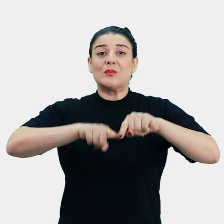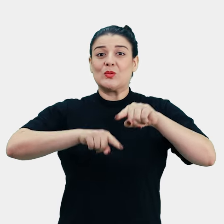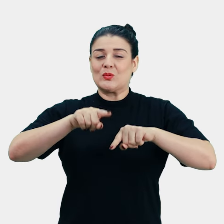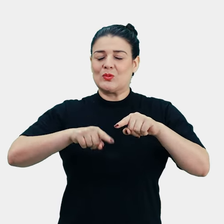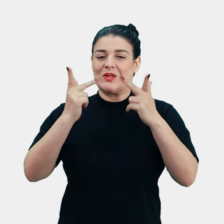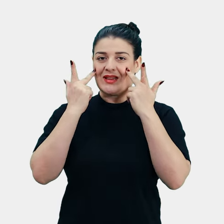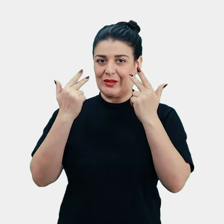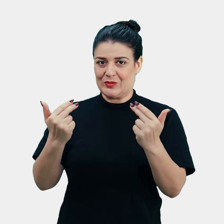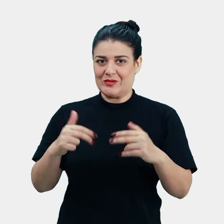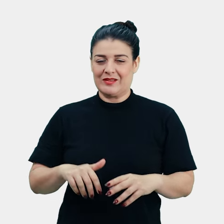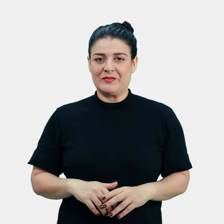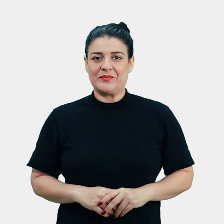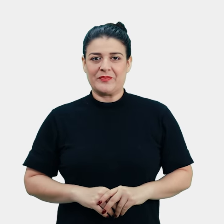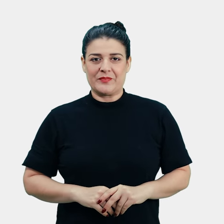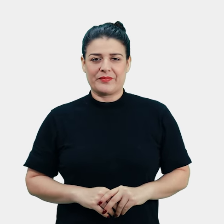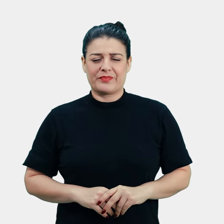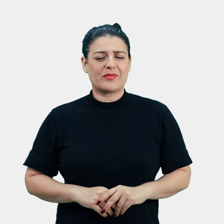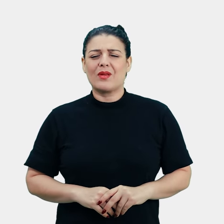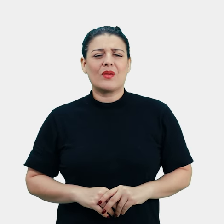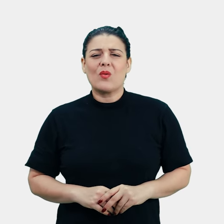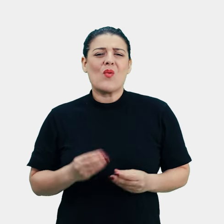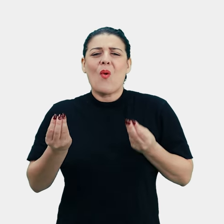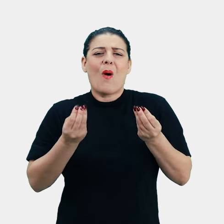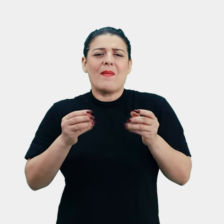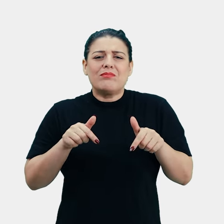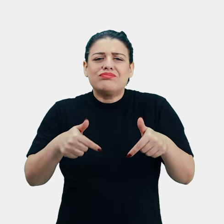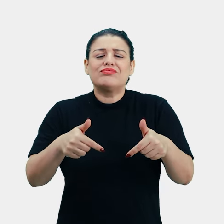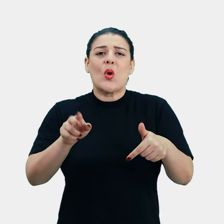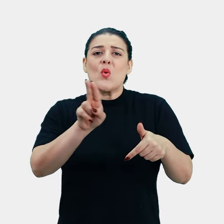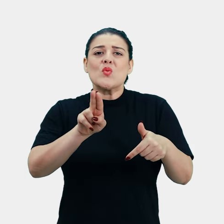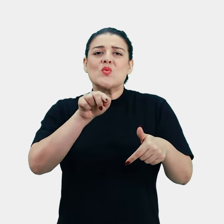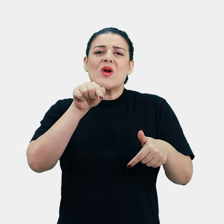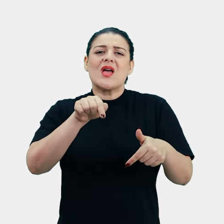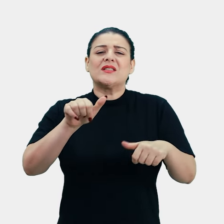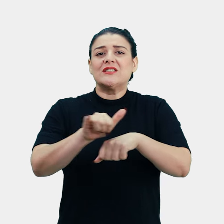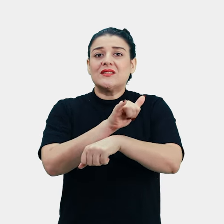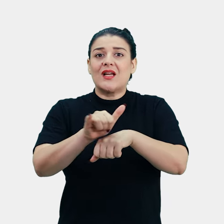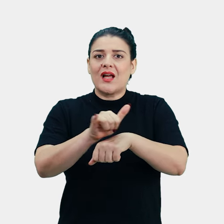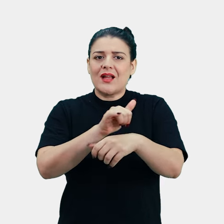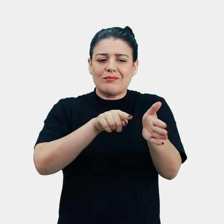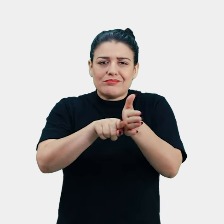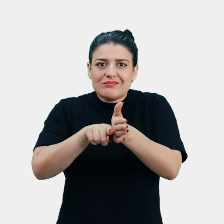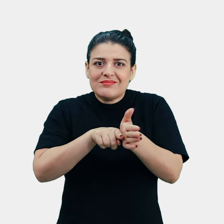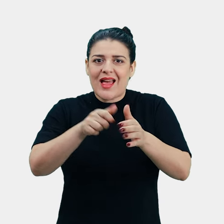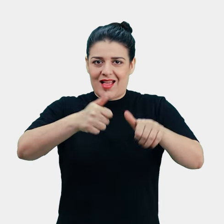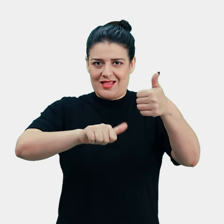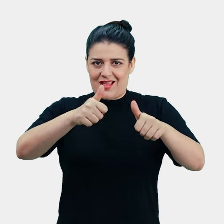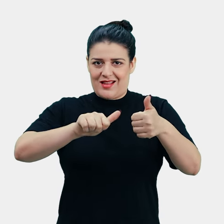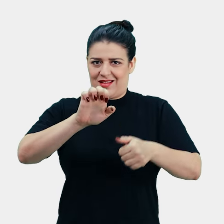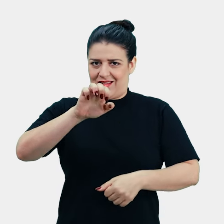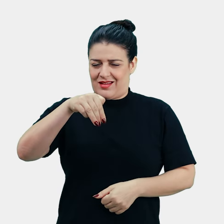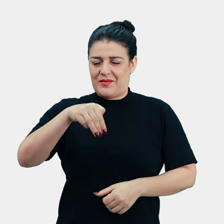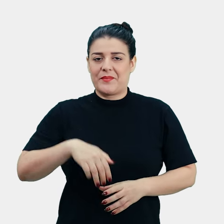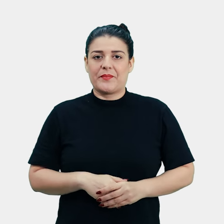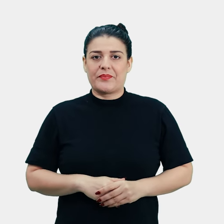naturais. E onde a gente pode aplicar, utilizar mais dessa técnica de espectrometria de massas? Então, hoje a